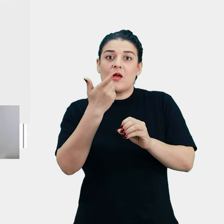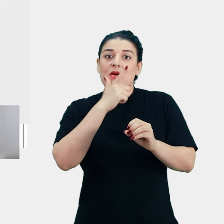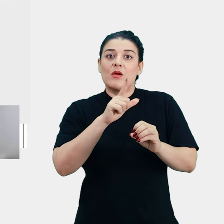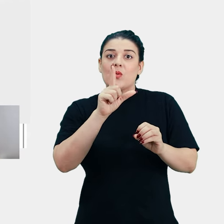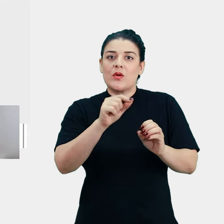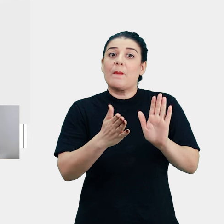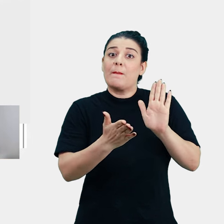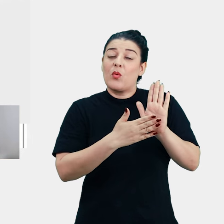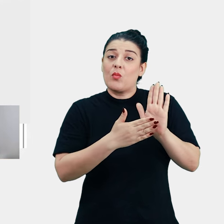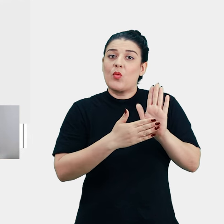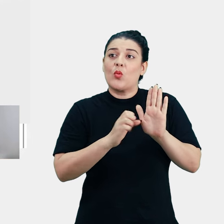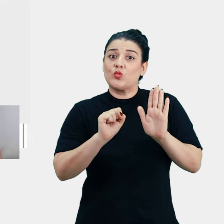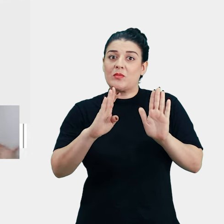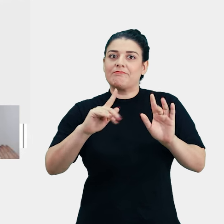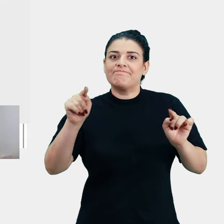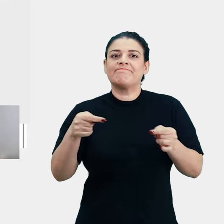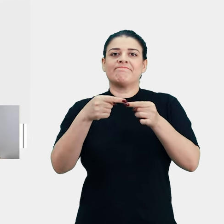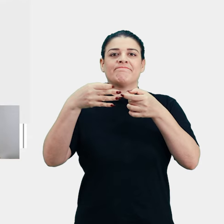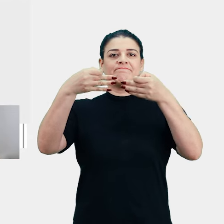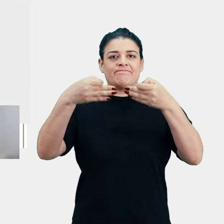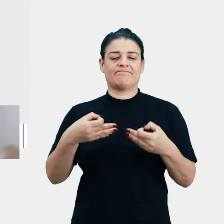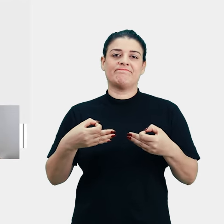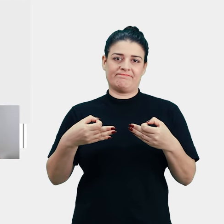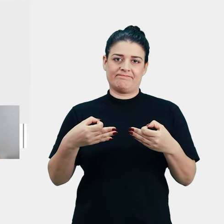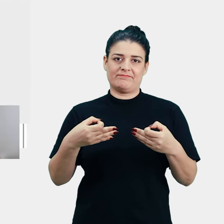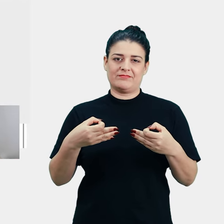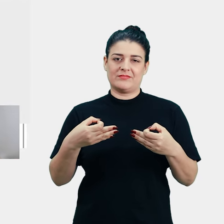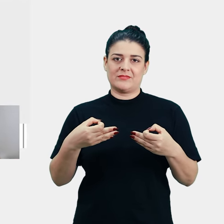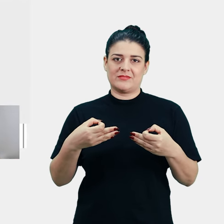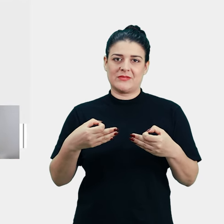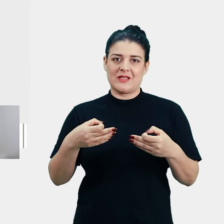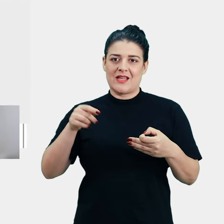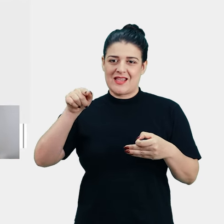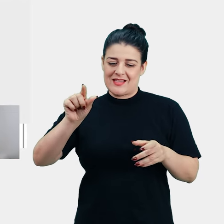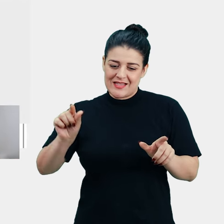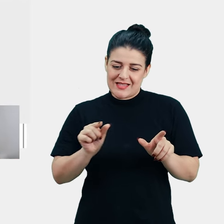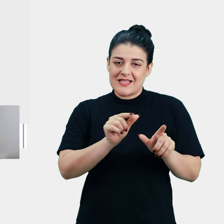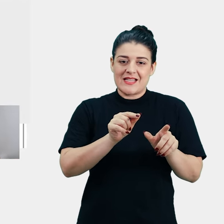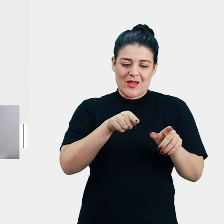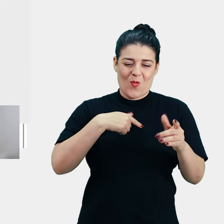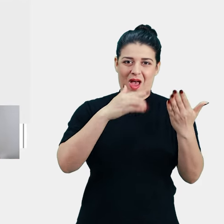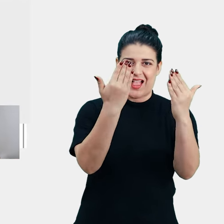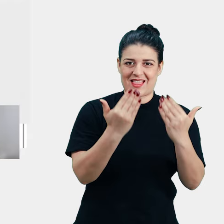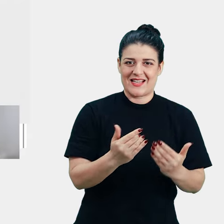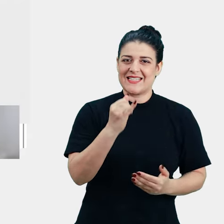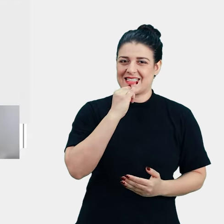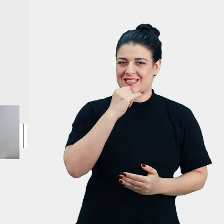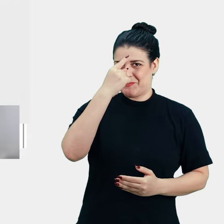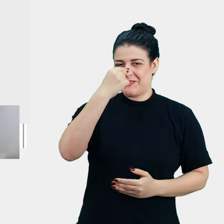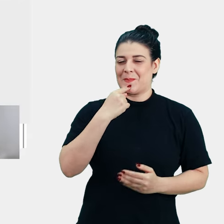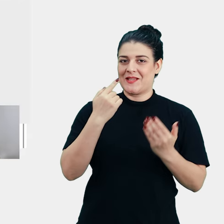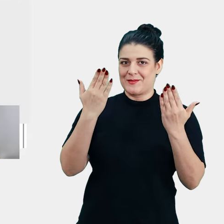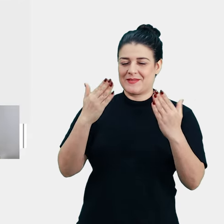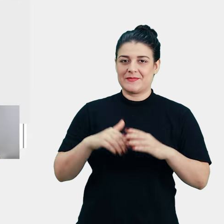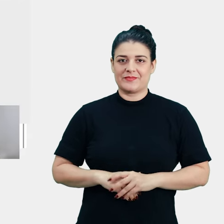substâncias plausíveis, tá? Que estejam condizentes com aquele espectro que você está analisando, como esse aqui da imagem,